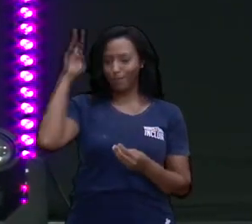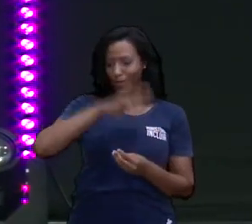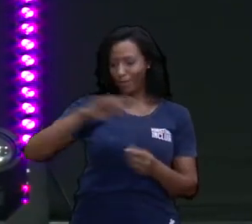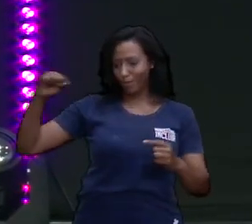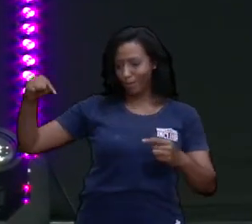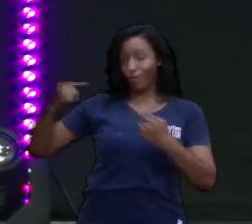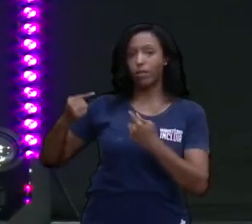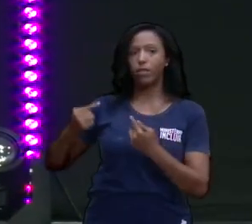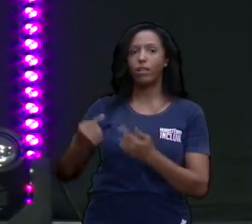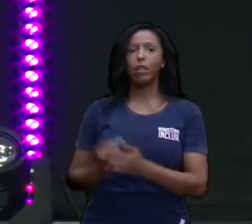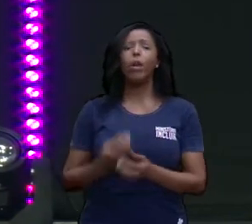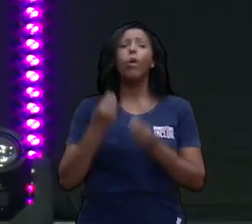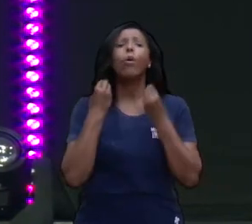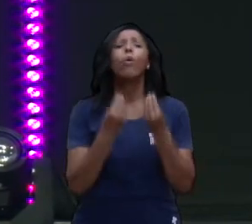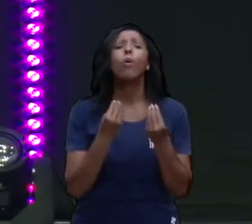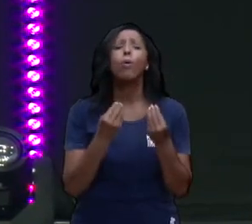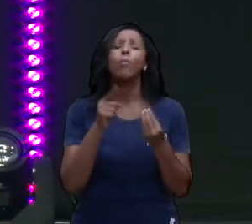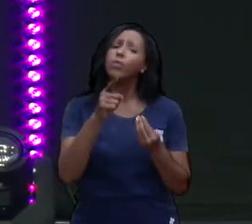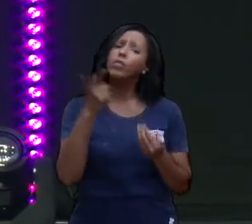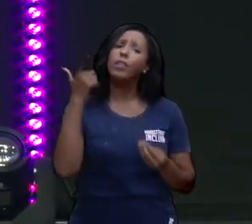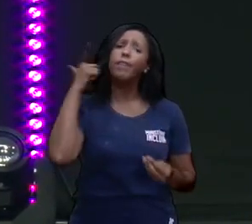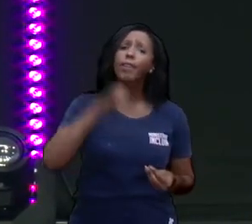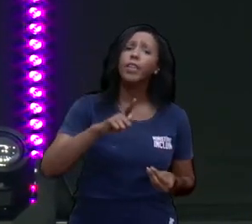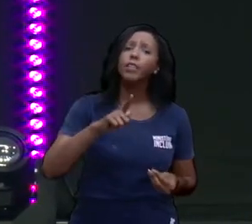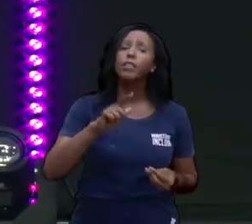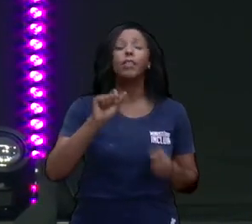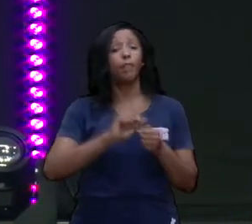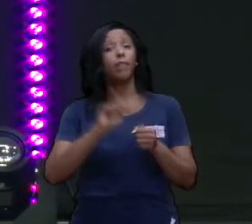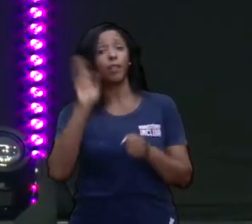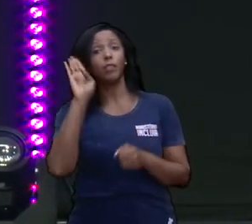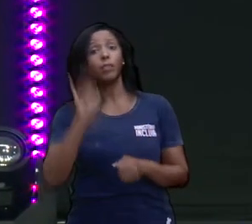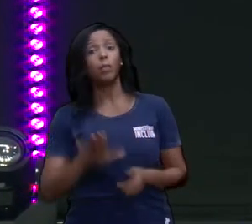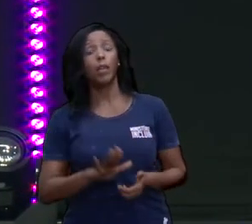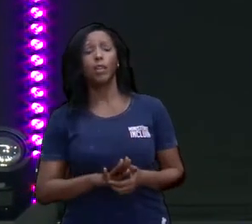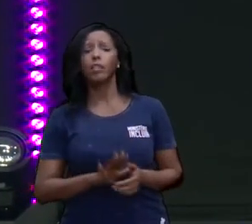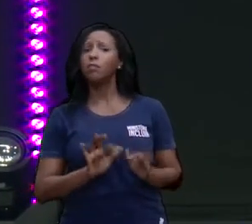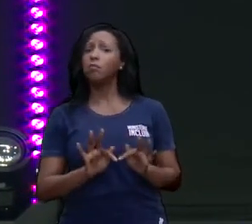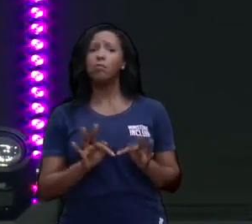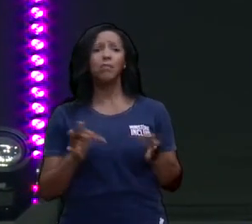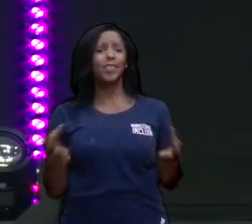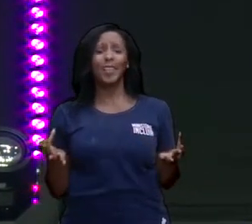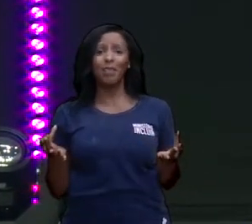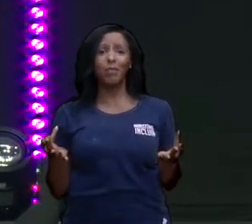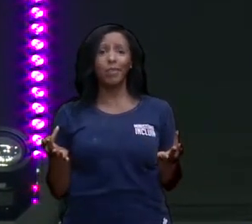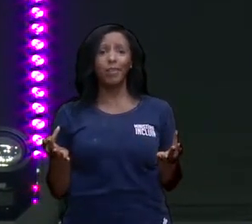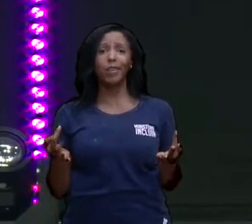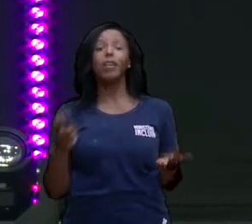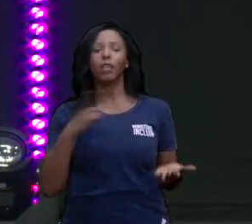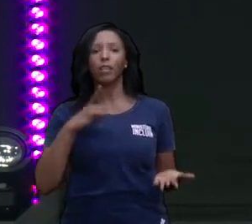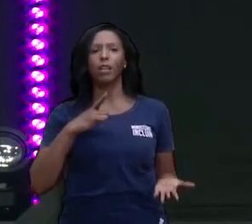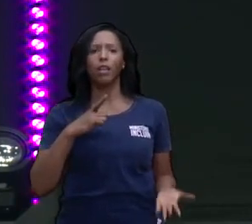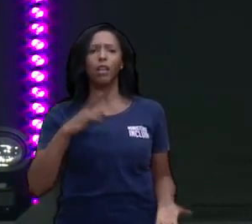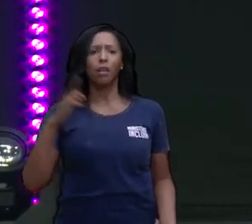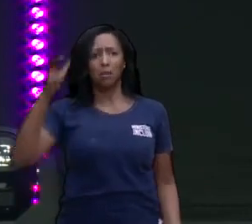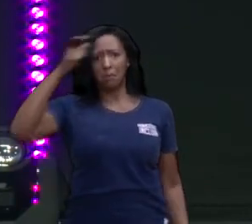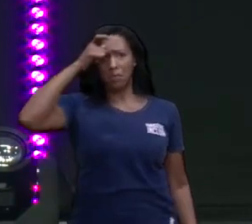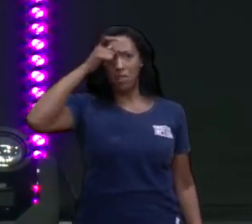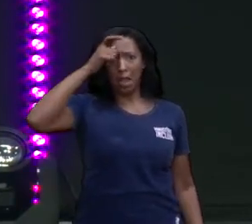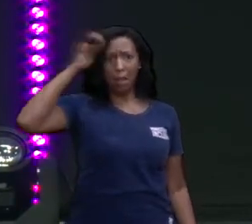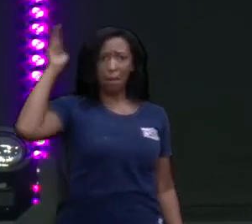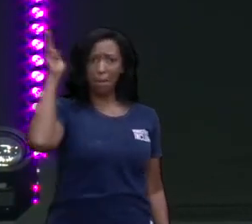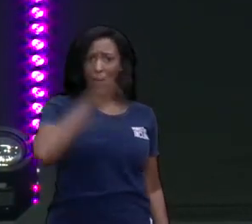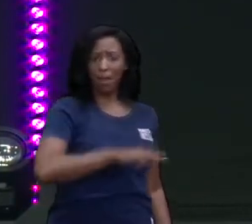vença o mal fazendo bem é simplesmente isso o mal tá aí não